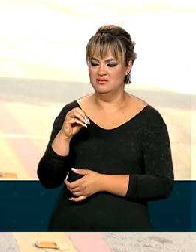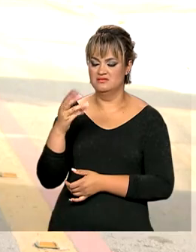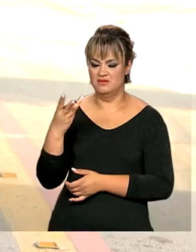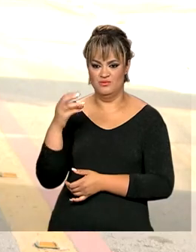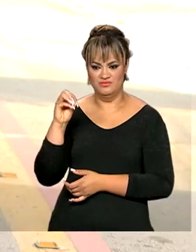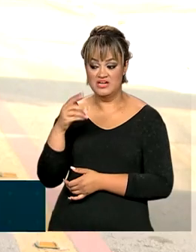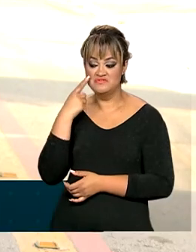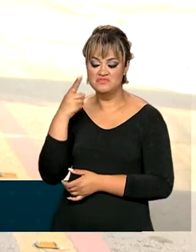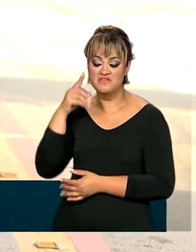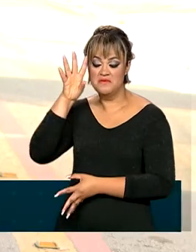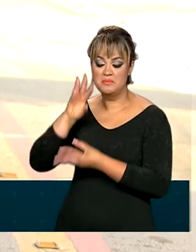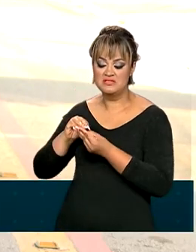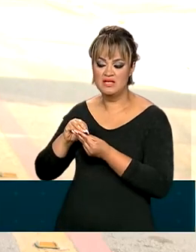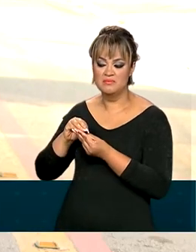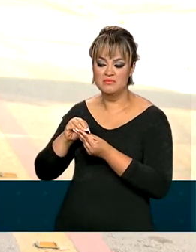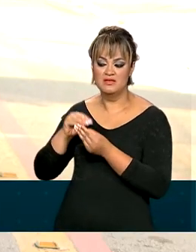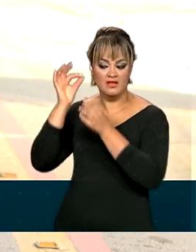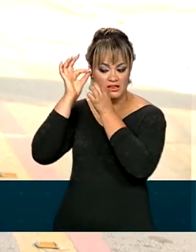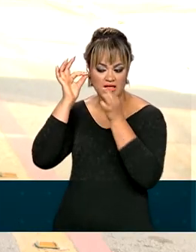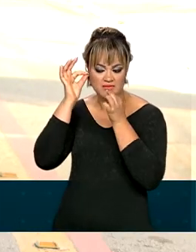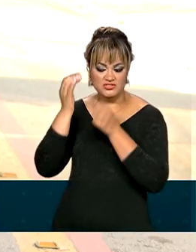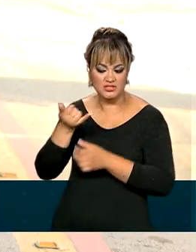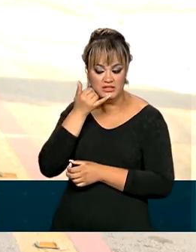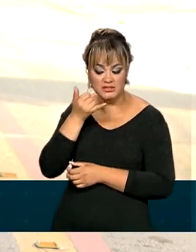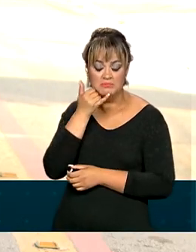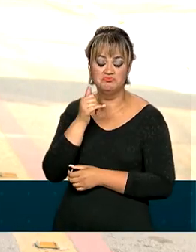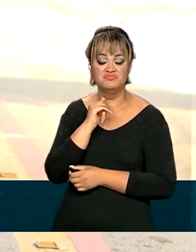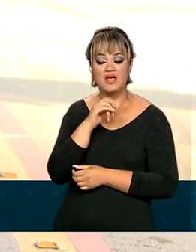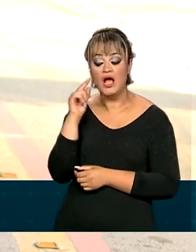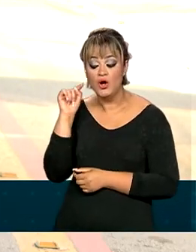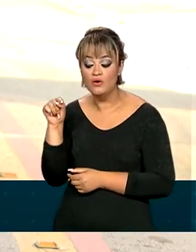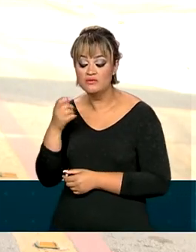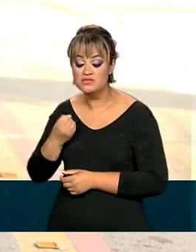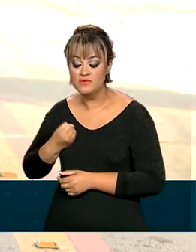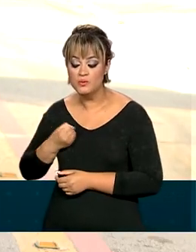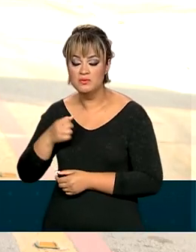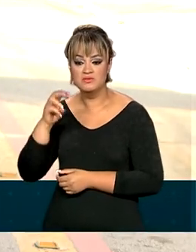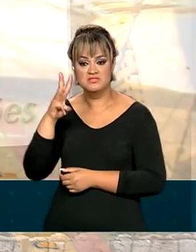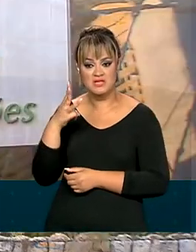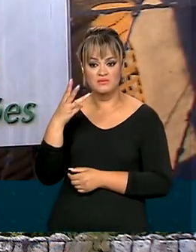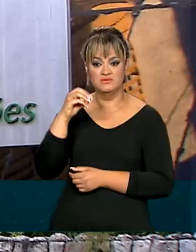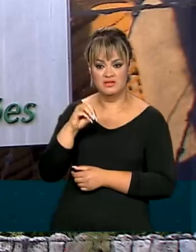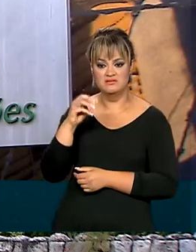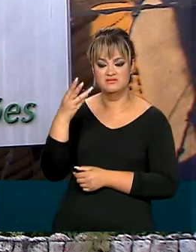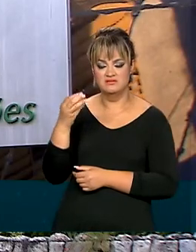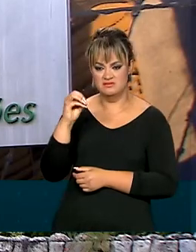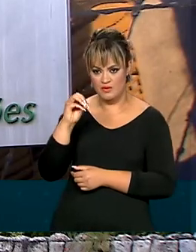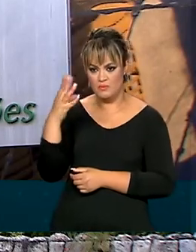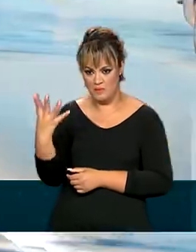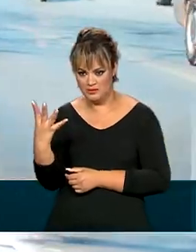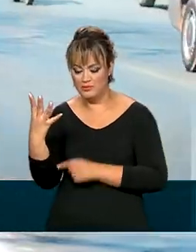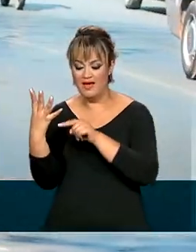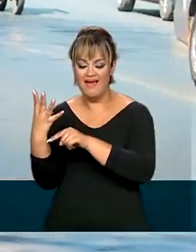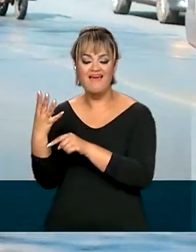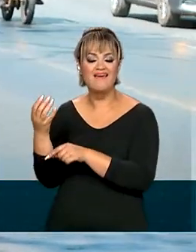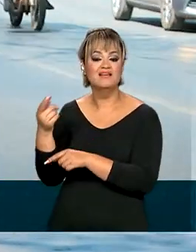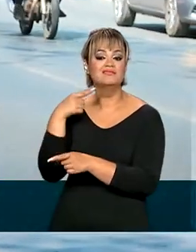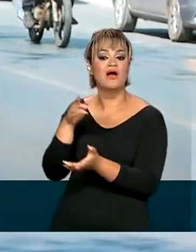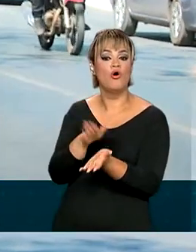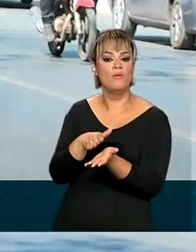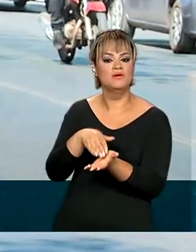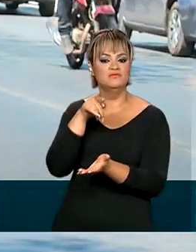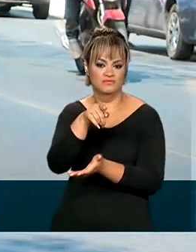para as ligações de telemarketing. Ela definiu agora o código 0304 para as ligações de